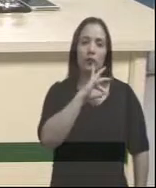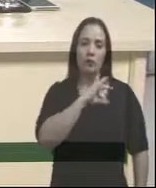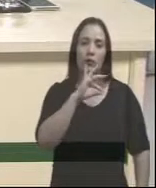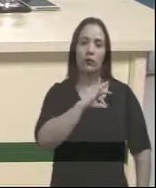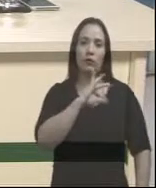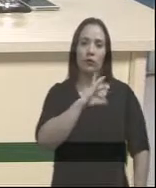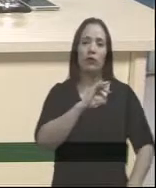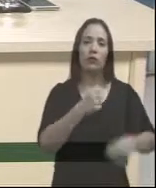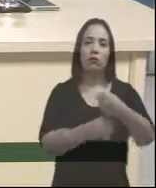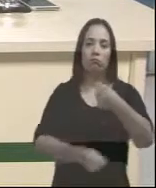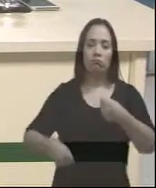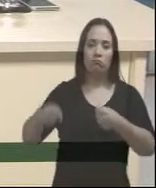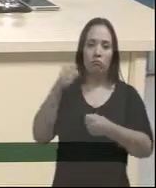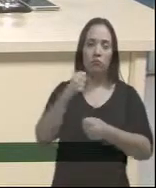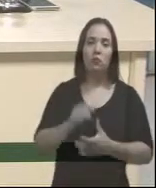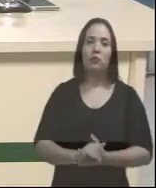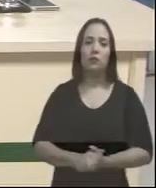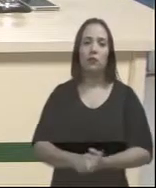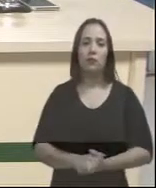Todas.